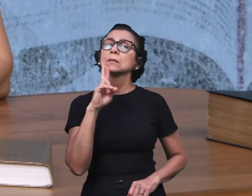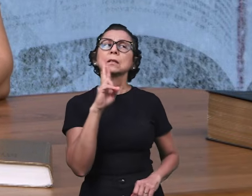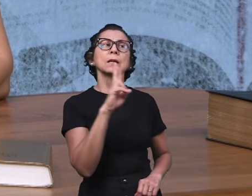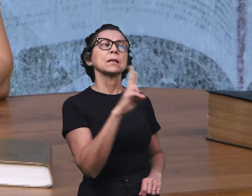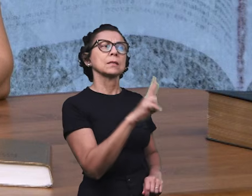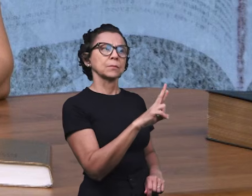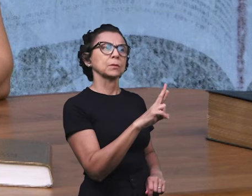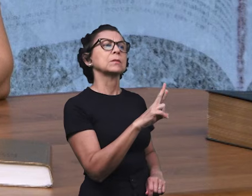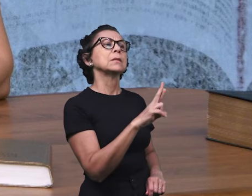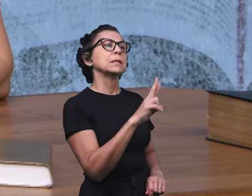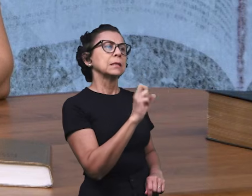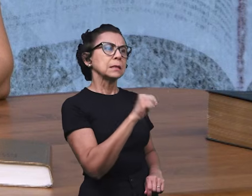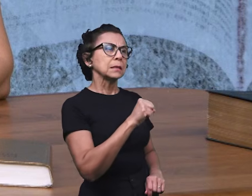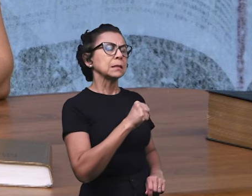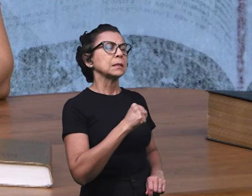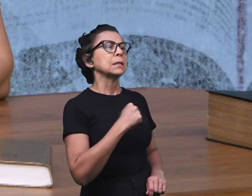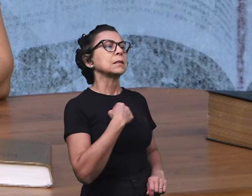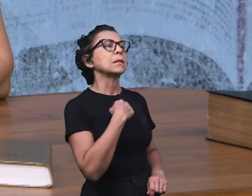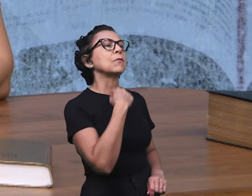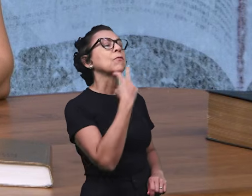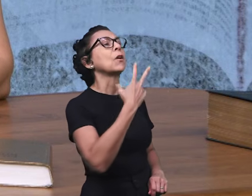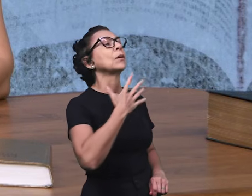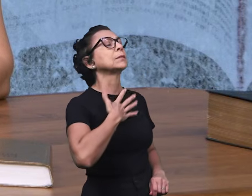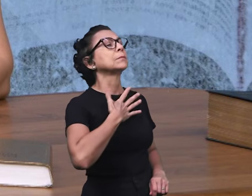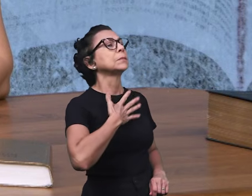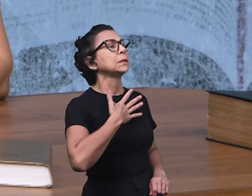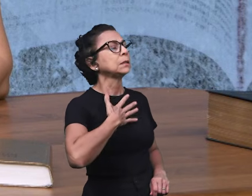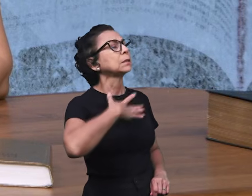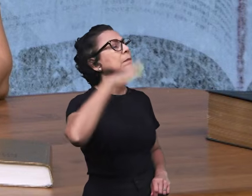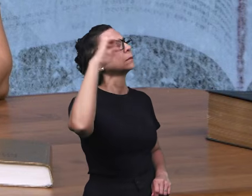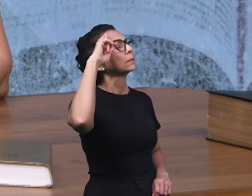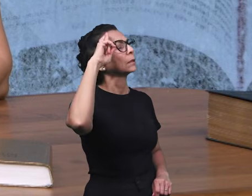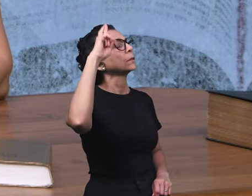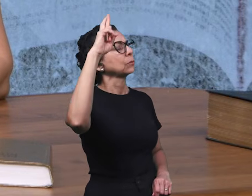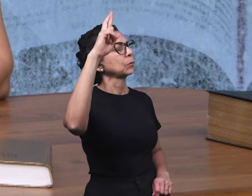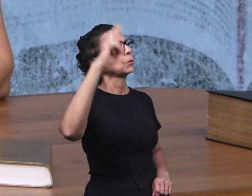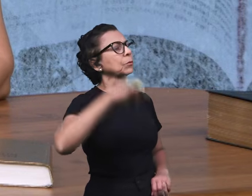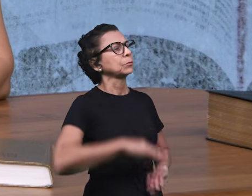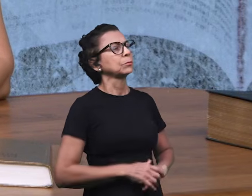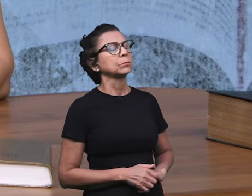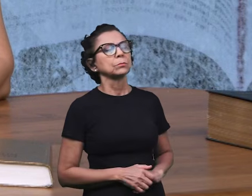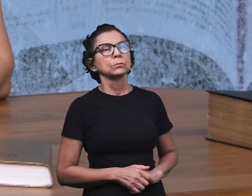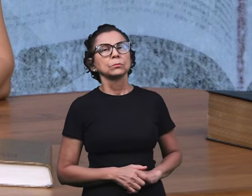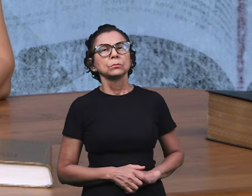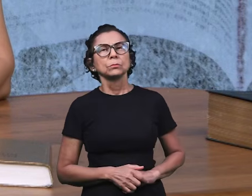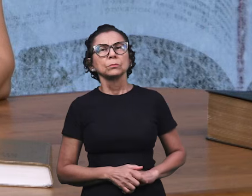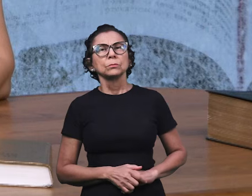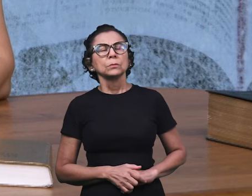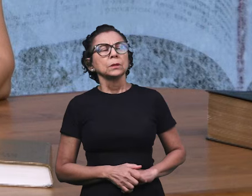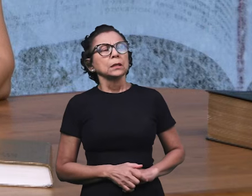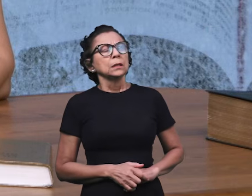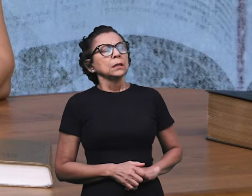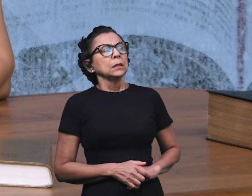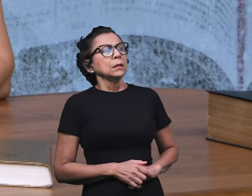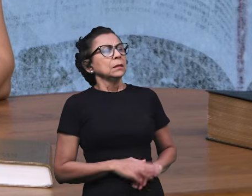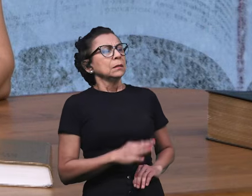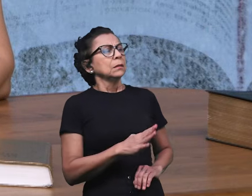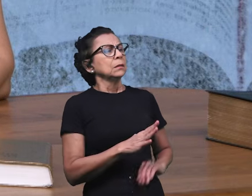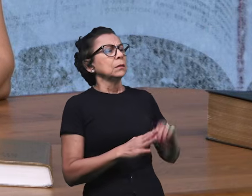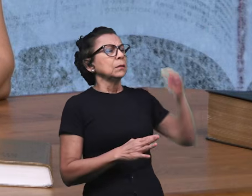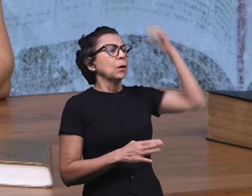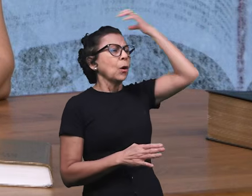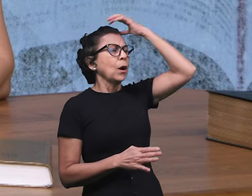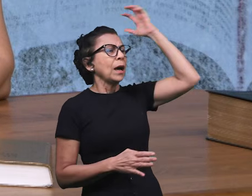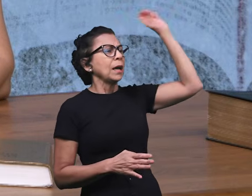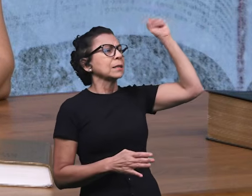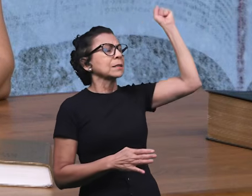Minha voz é, ó Rei meu Senhor. Disse mais: por que persegue, meu